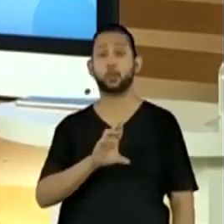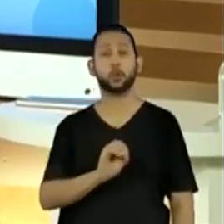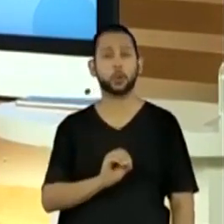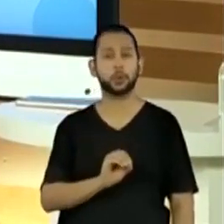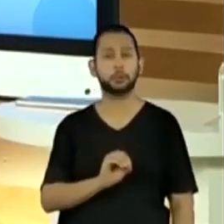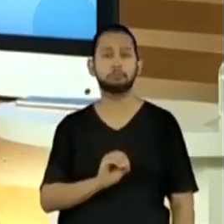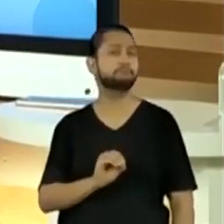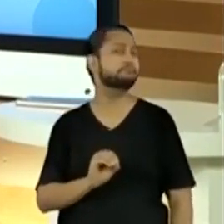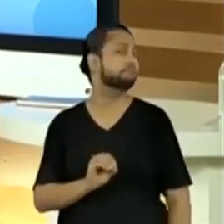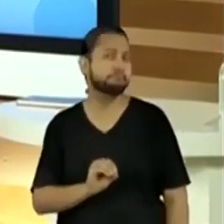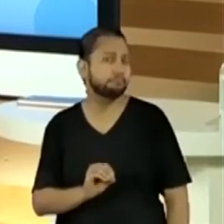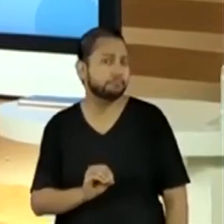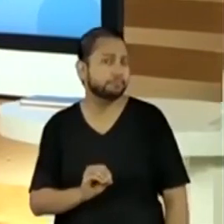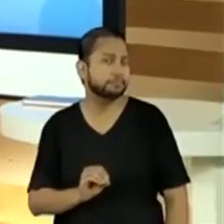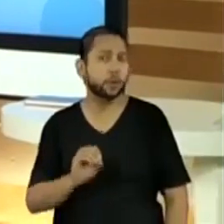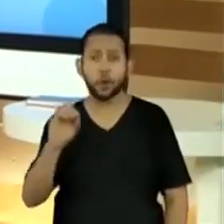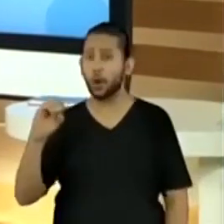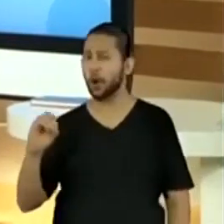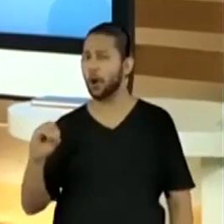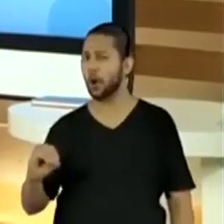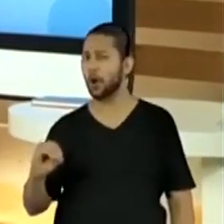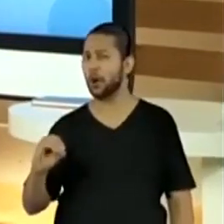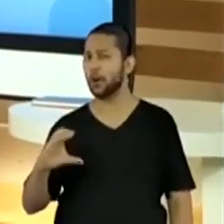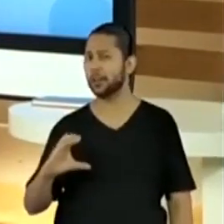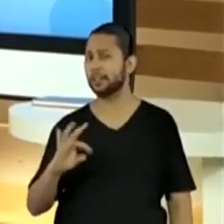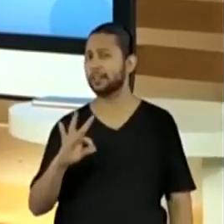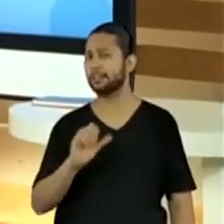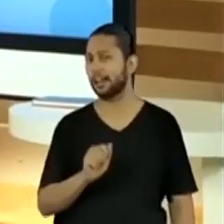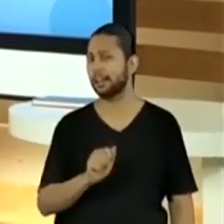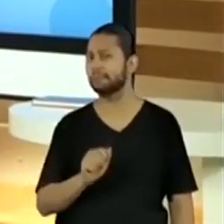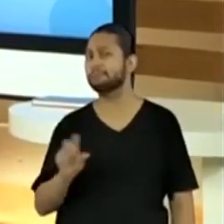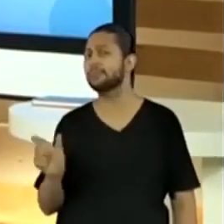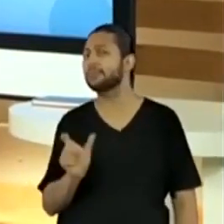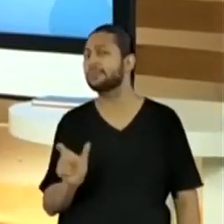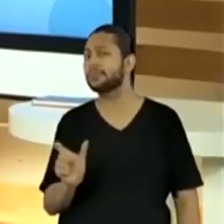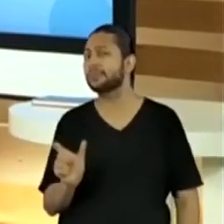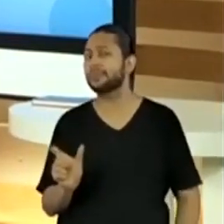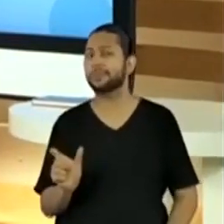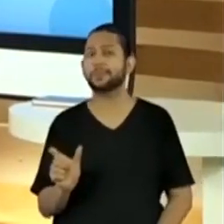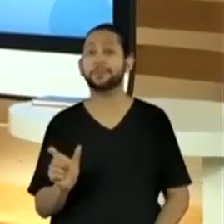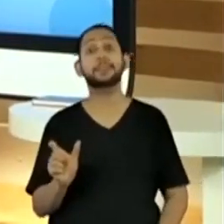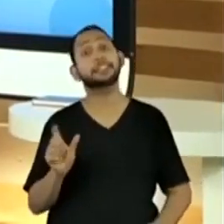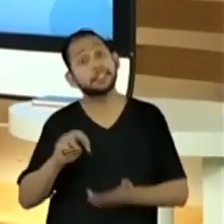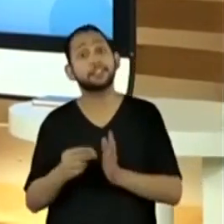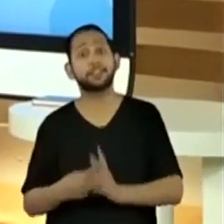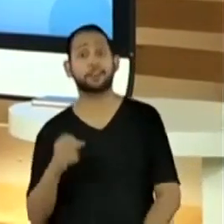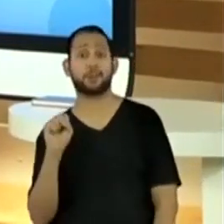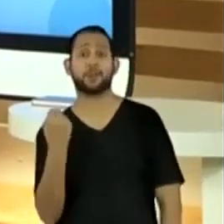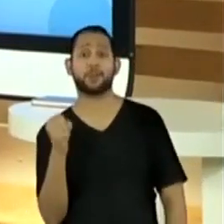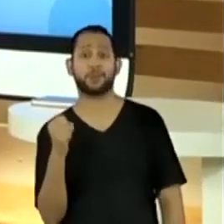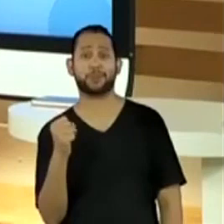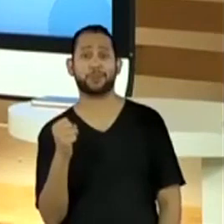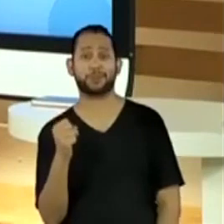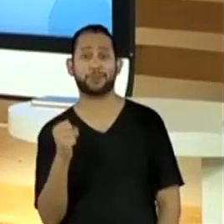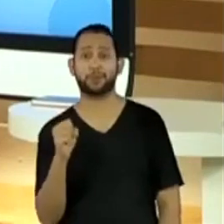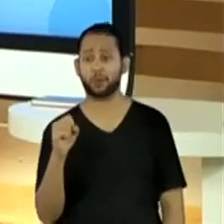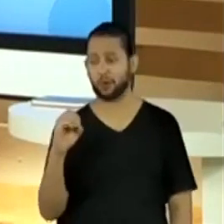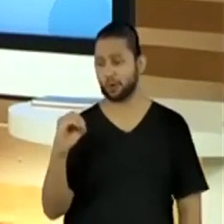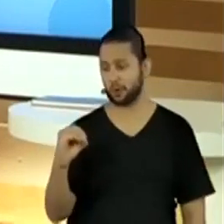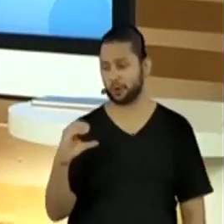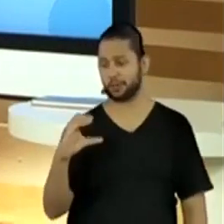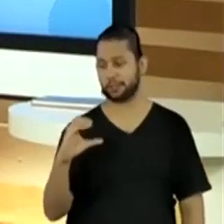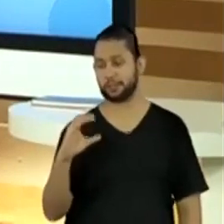octaedro. Vamos pensar aí, octa, quantas faces ele tem? 8. O octa vem de